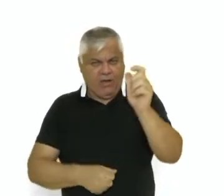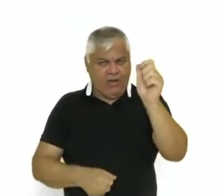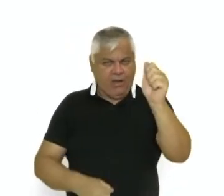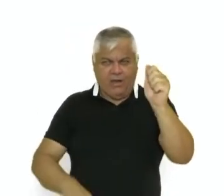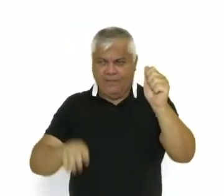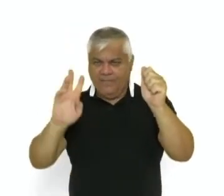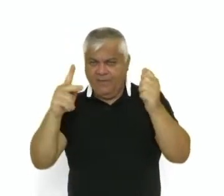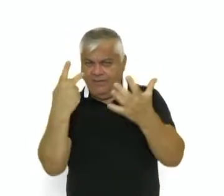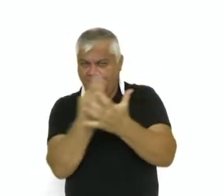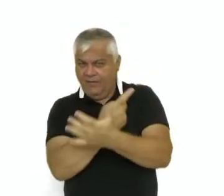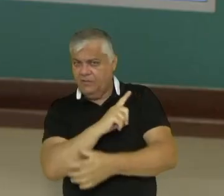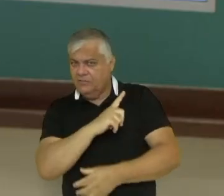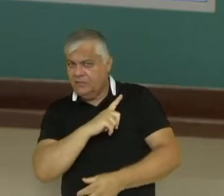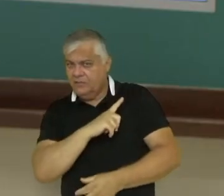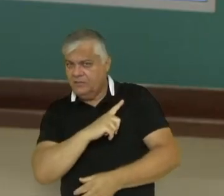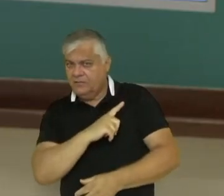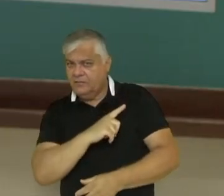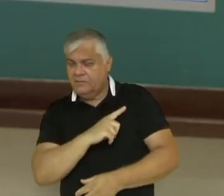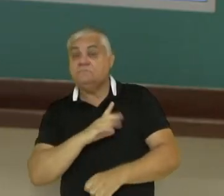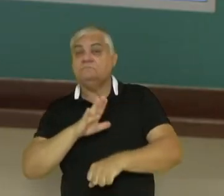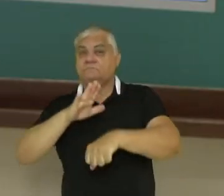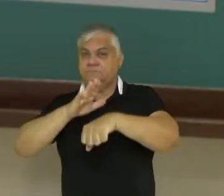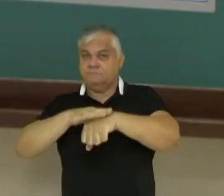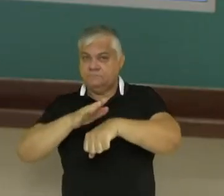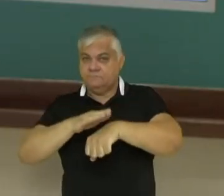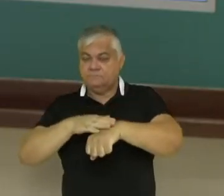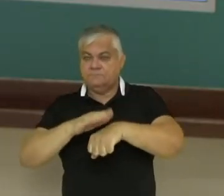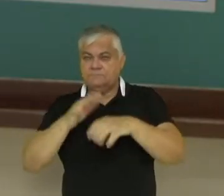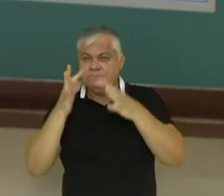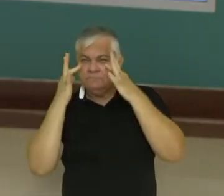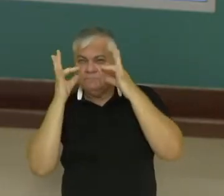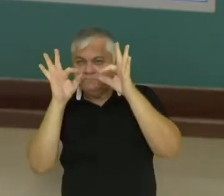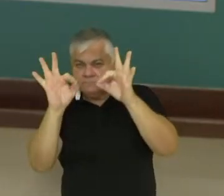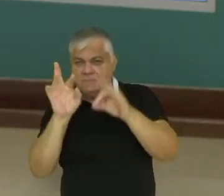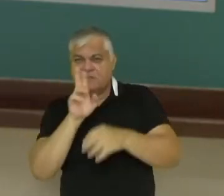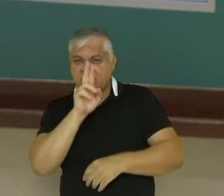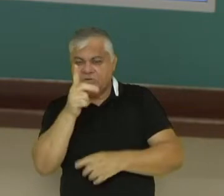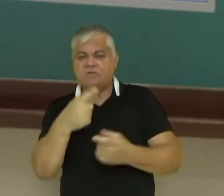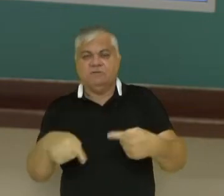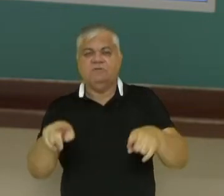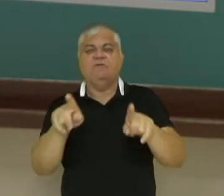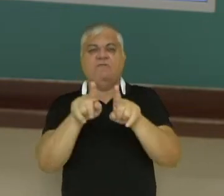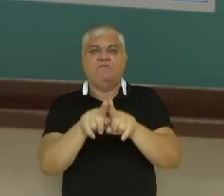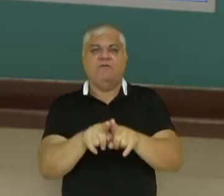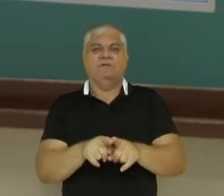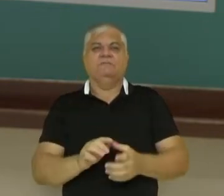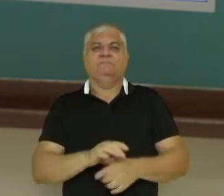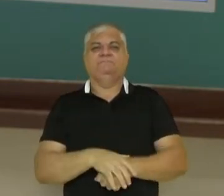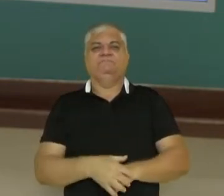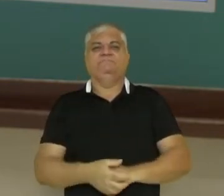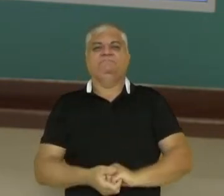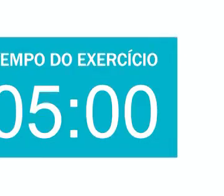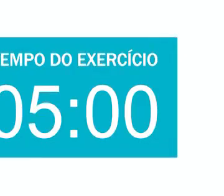B? Eu vou dar um tempinho para vocês poderem responder isso e daqui a pouco a gente volta para discutir.